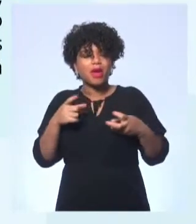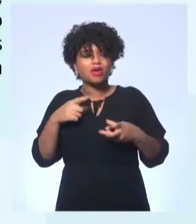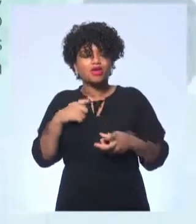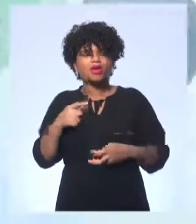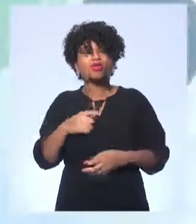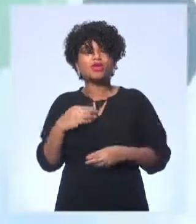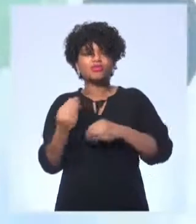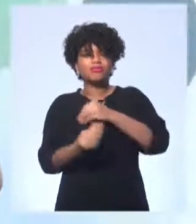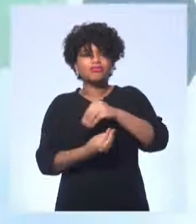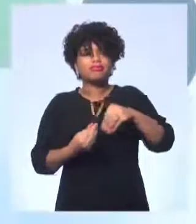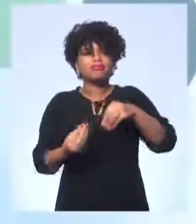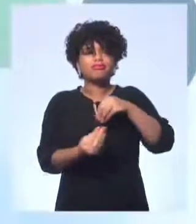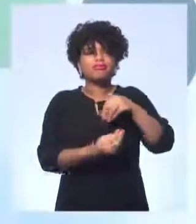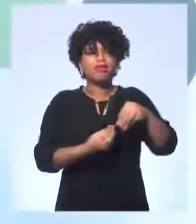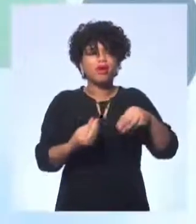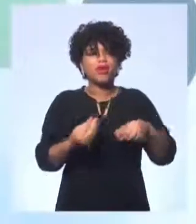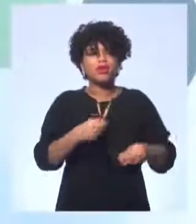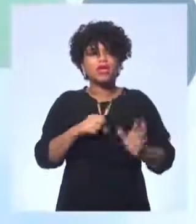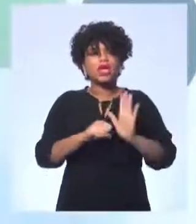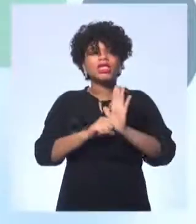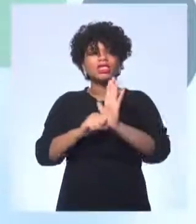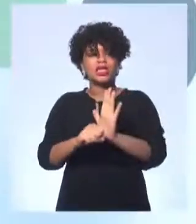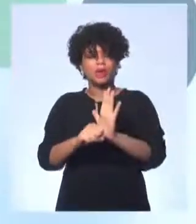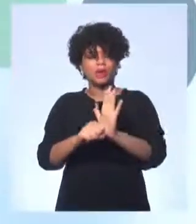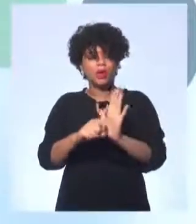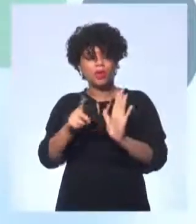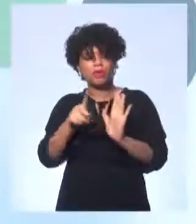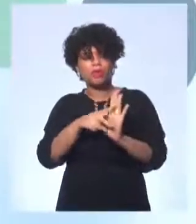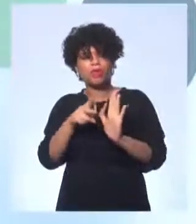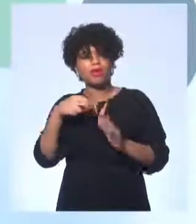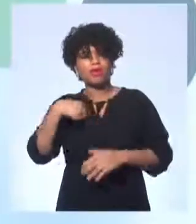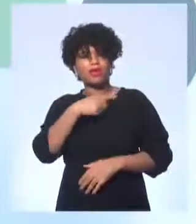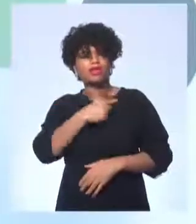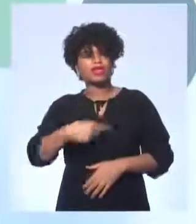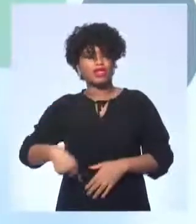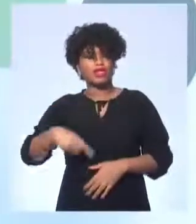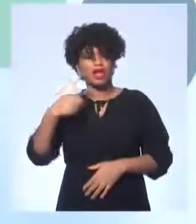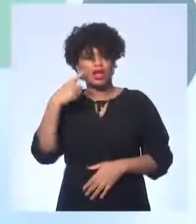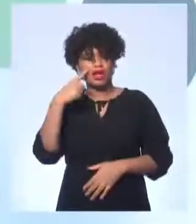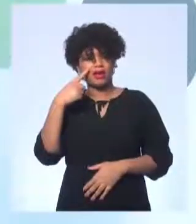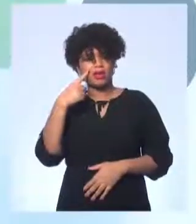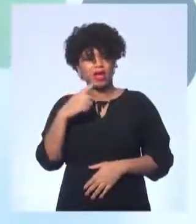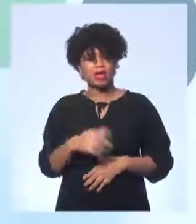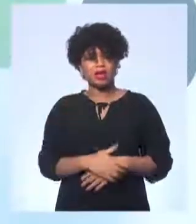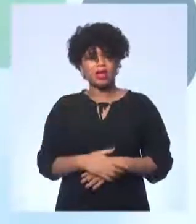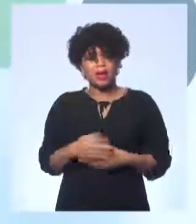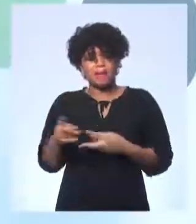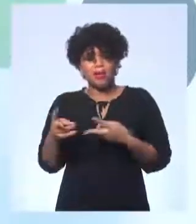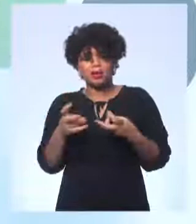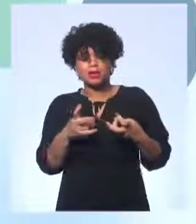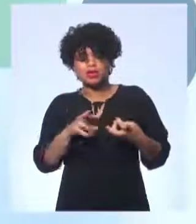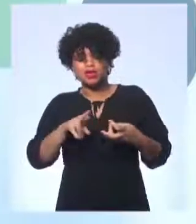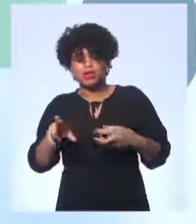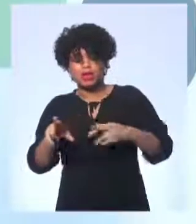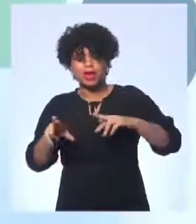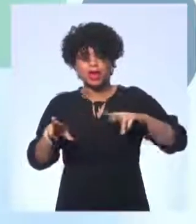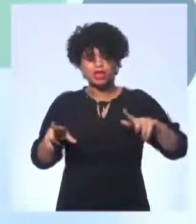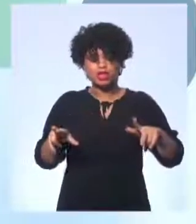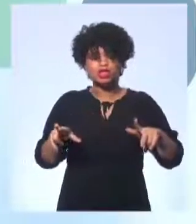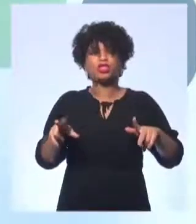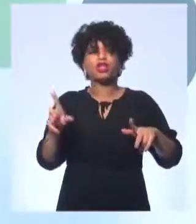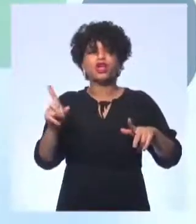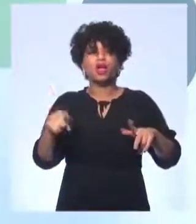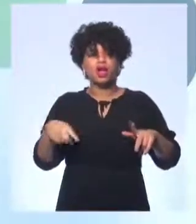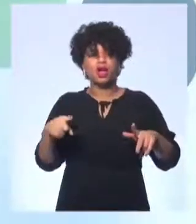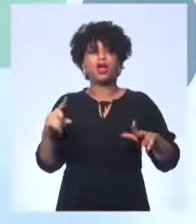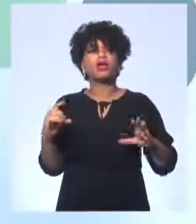silêncio e vice-versa. Então, esse símbolo chinês ele é muito interessante porque ele mostra que são princípios opostos, né,